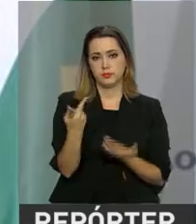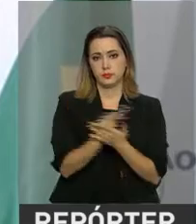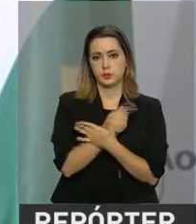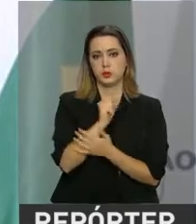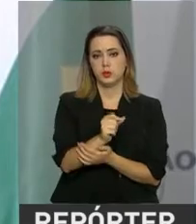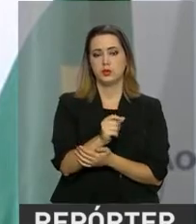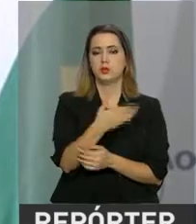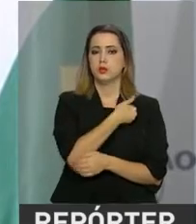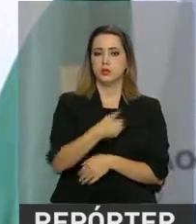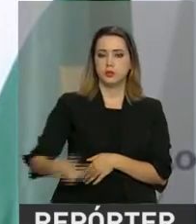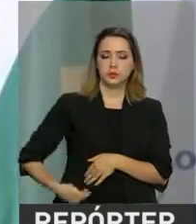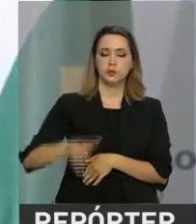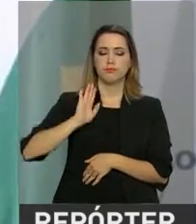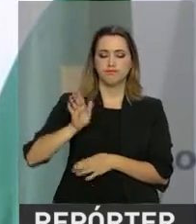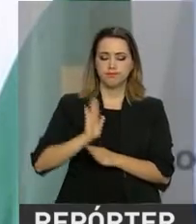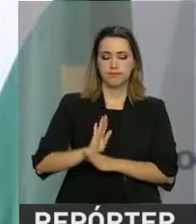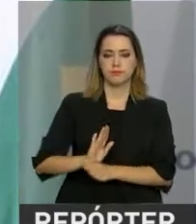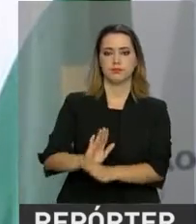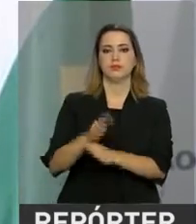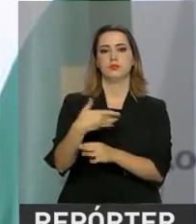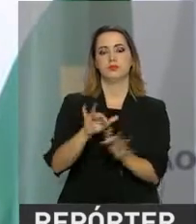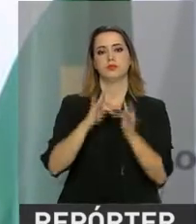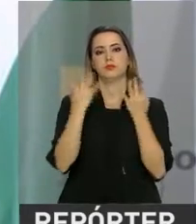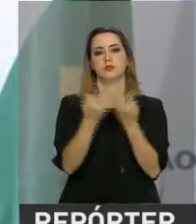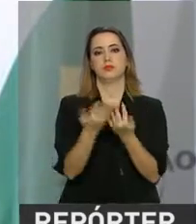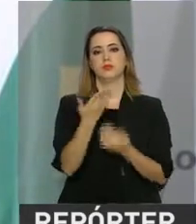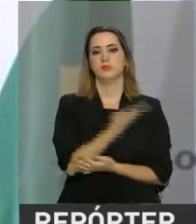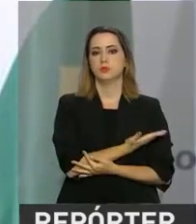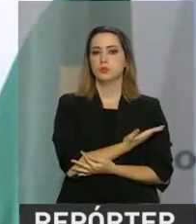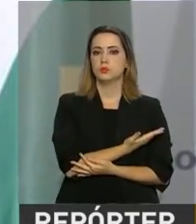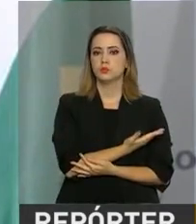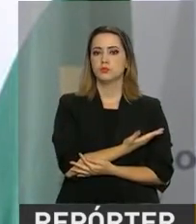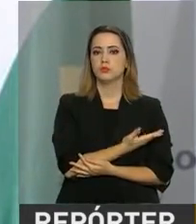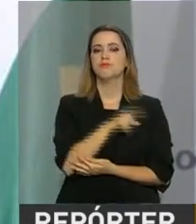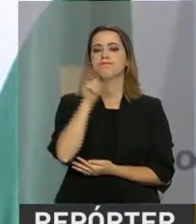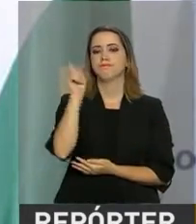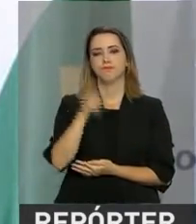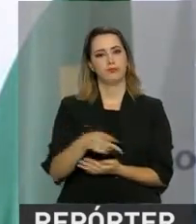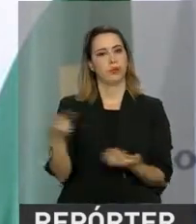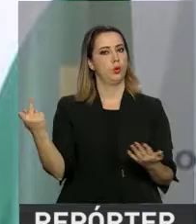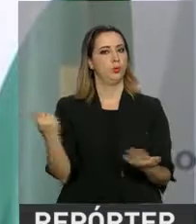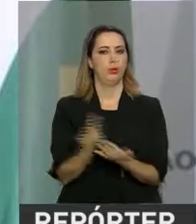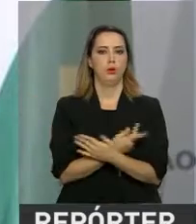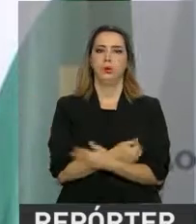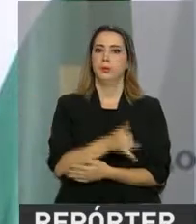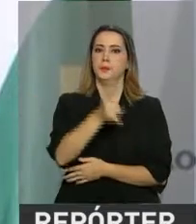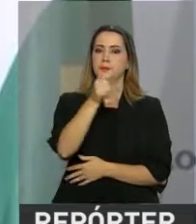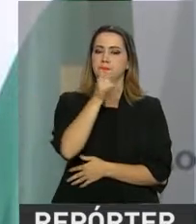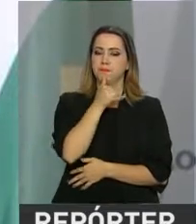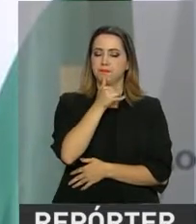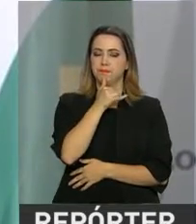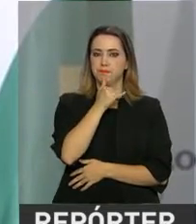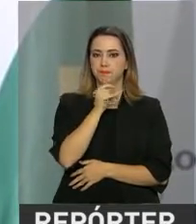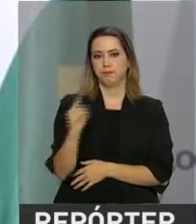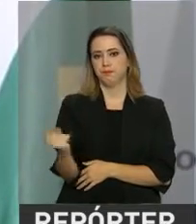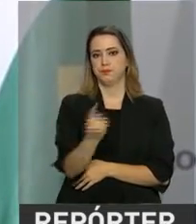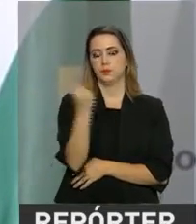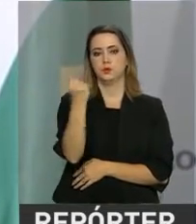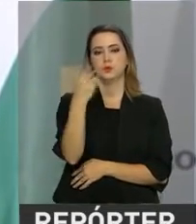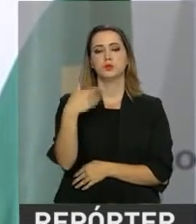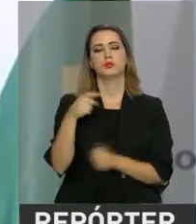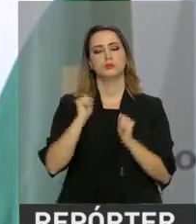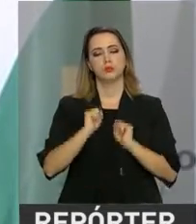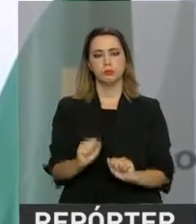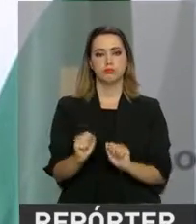providências para dar apoio às famílias foi um fato tristíssimo e a única coisa que podemos fazer